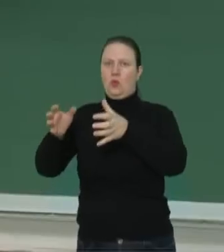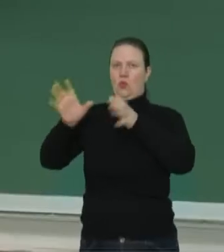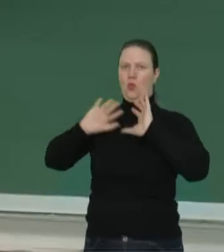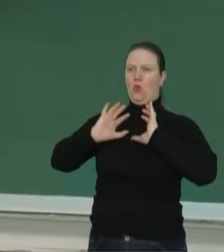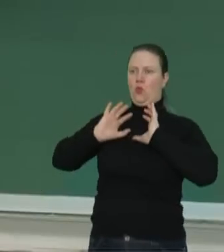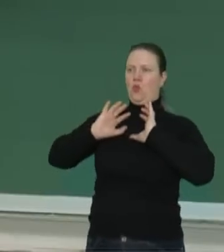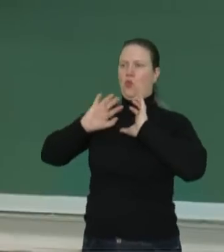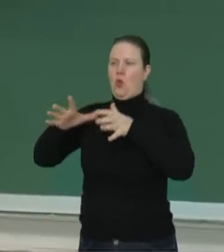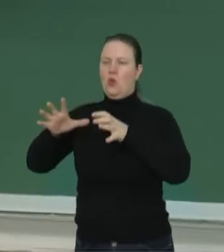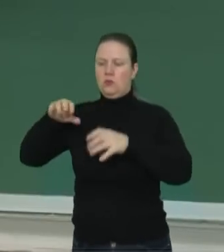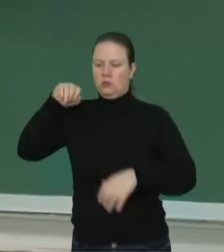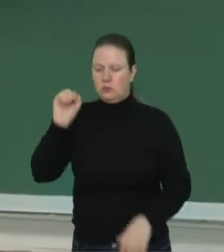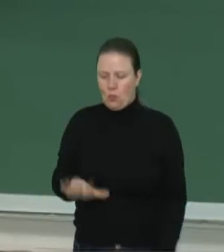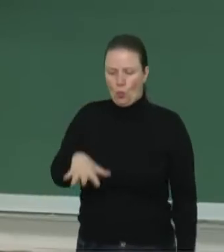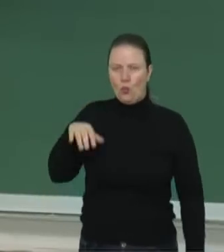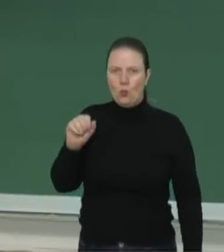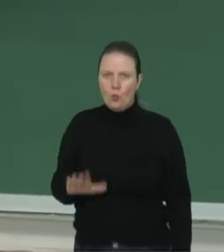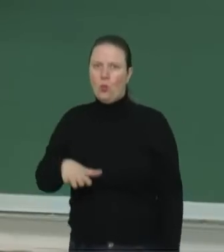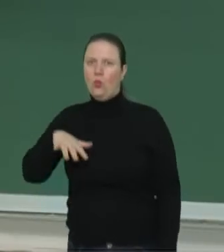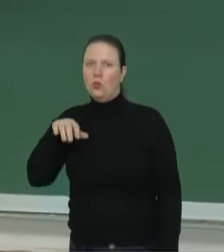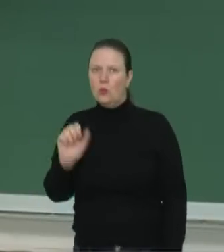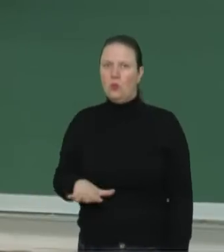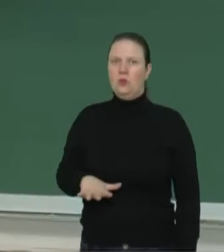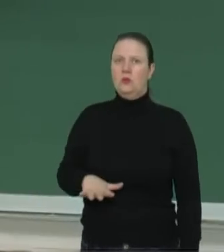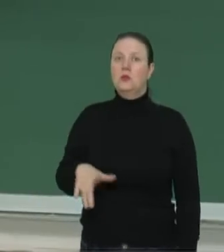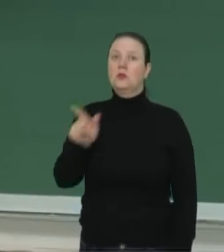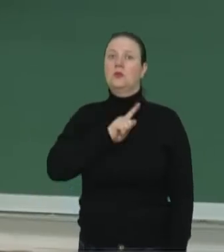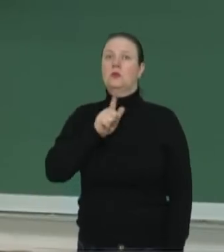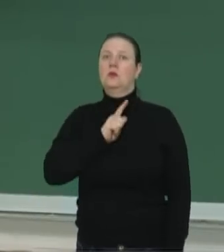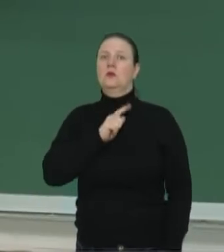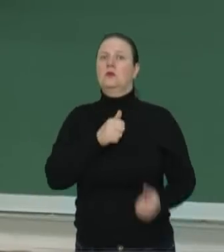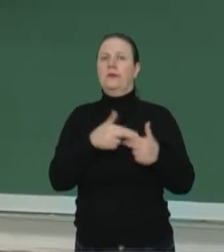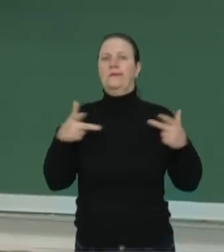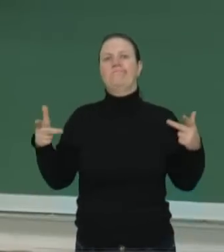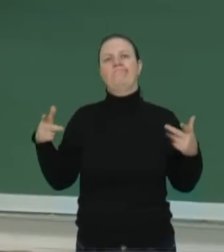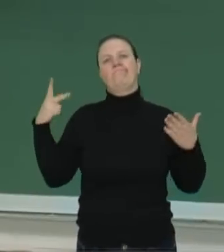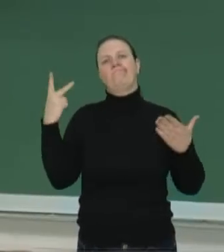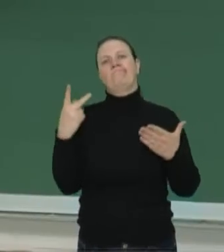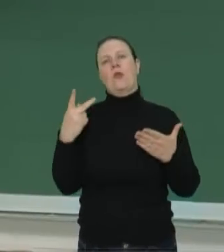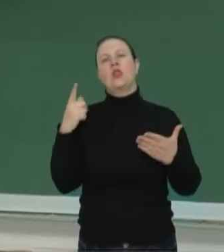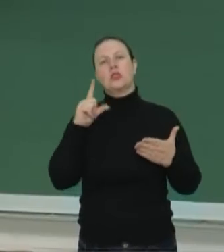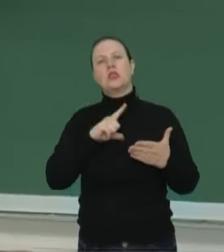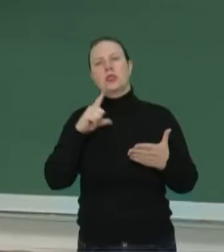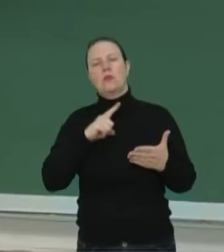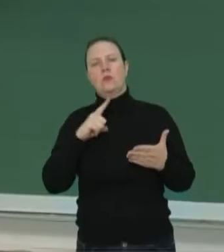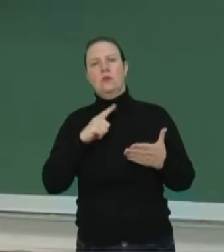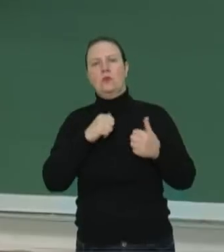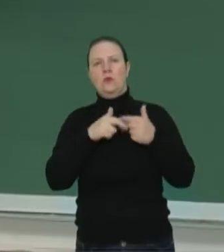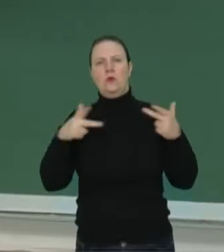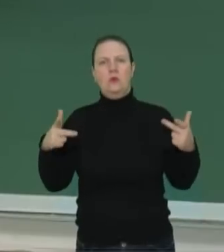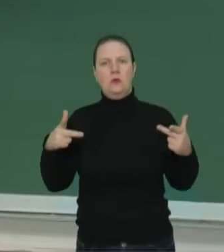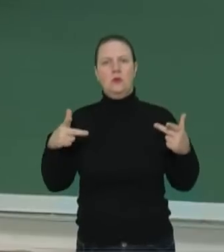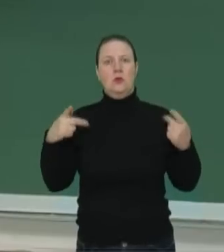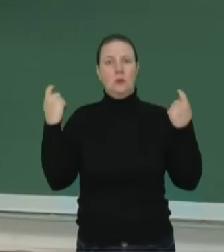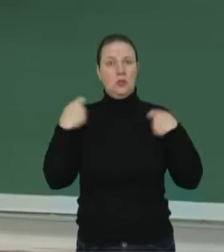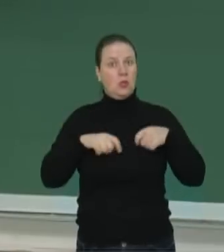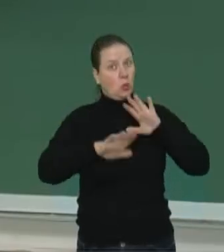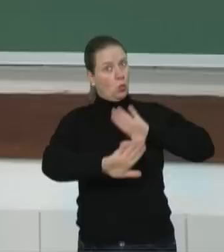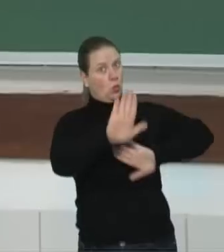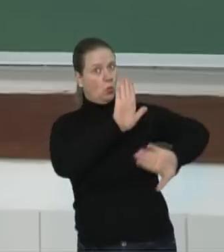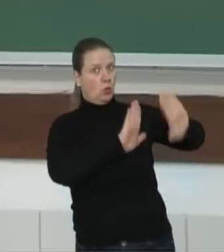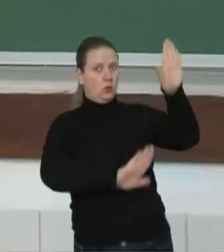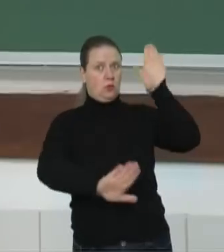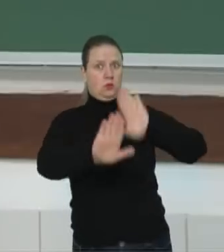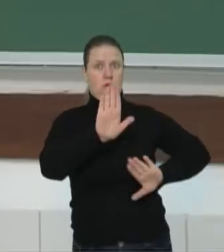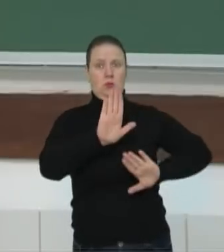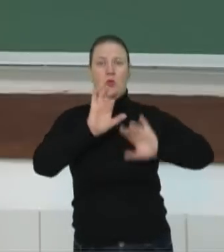voltar a quicar, né? Essa é uma coisa que vocês cometem muito nas aulas de educação física e é algo que tem que ser cuidado. Eu